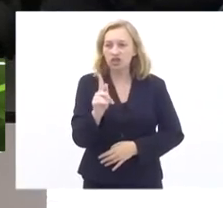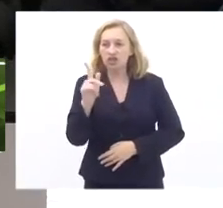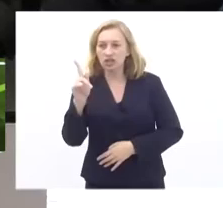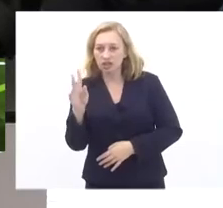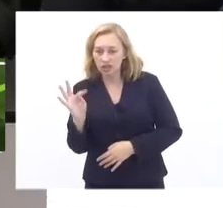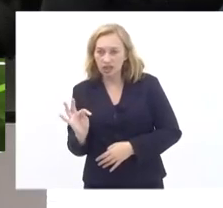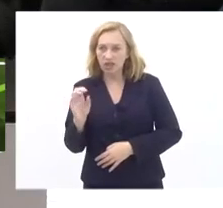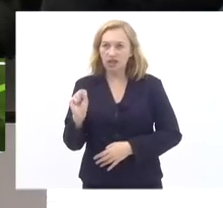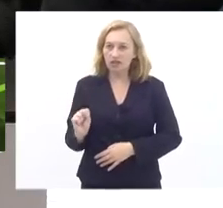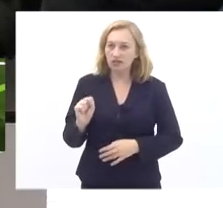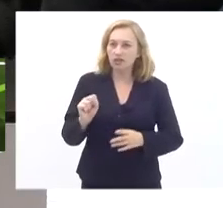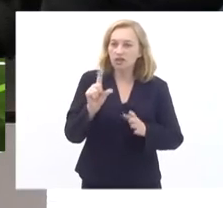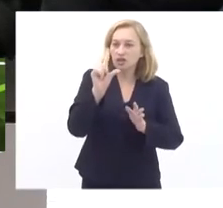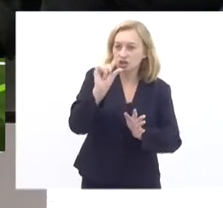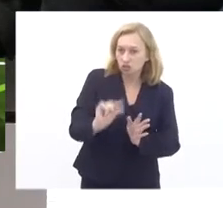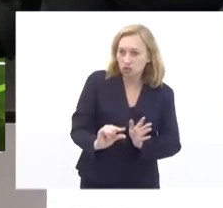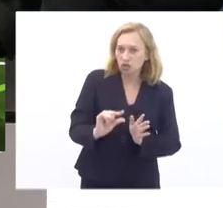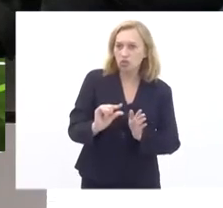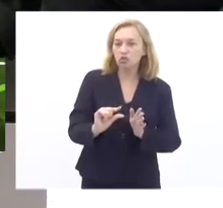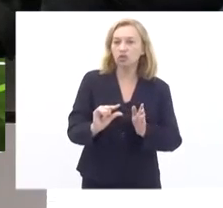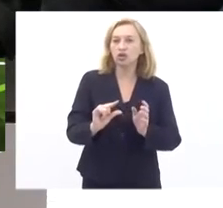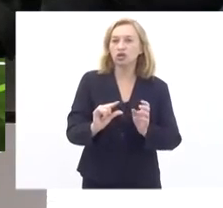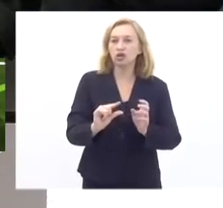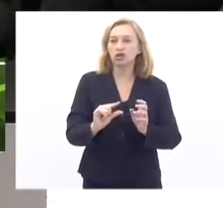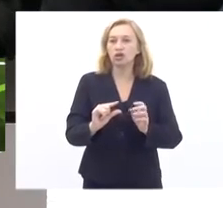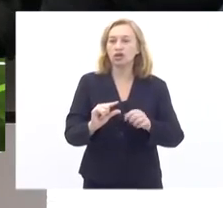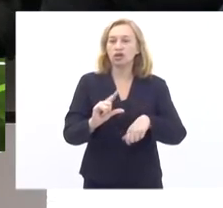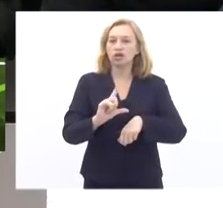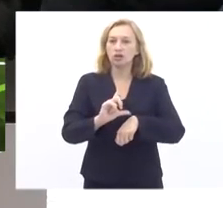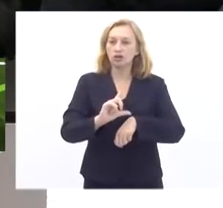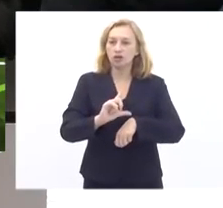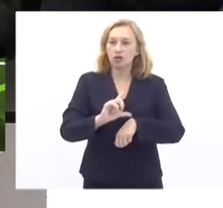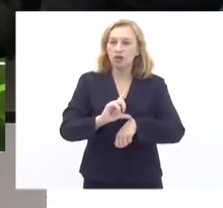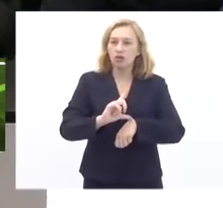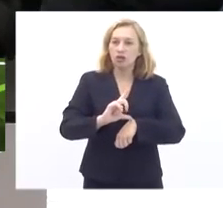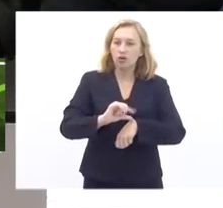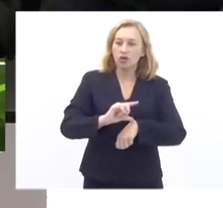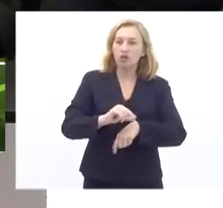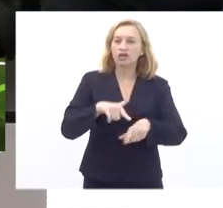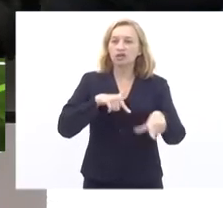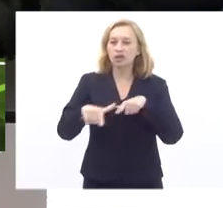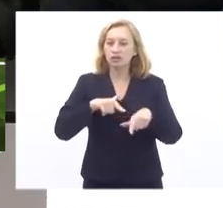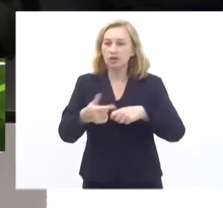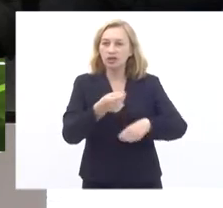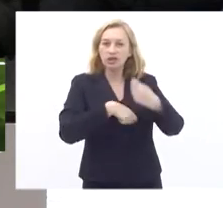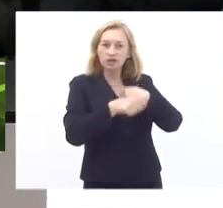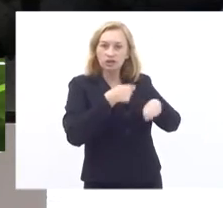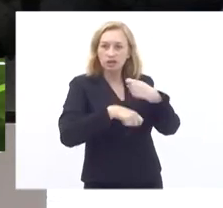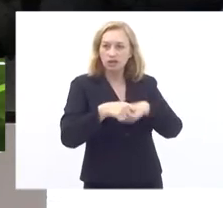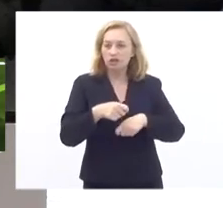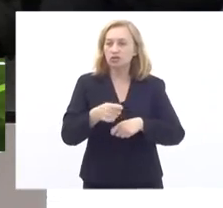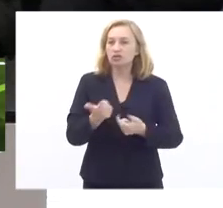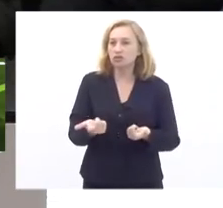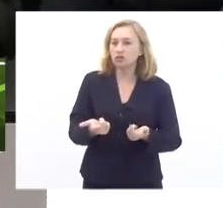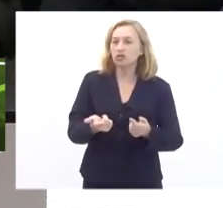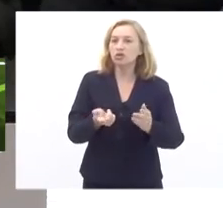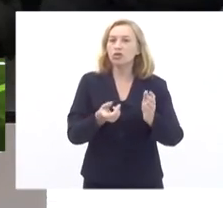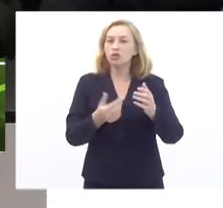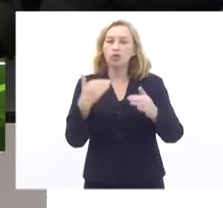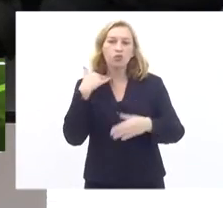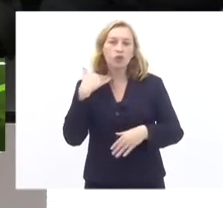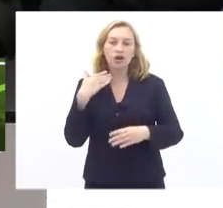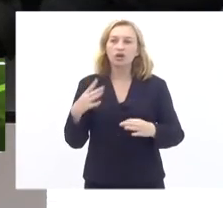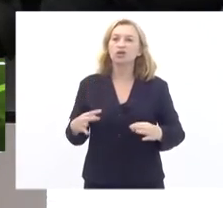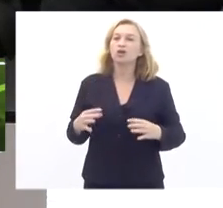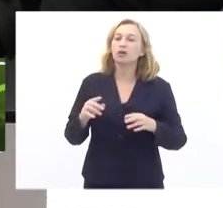jornada num período de trabalho, negociamos com fornecedores, com bancos, mas mesmo assim, o